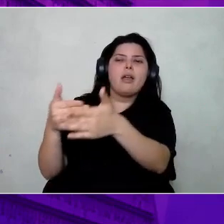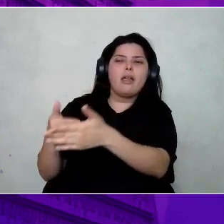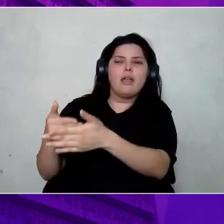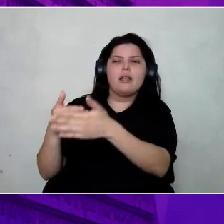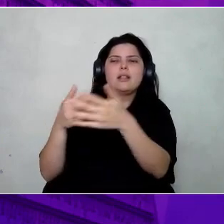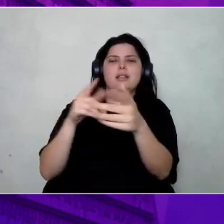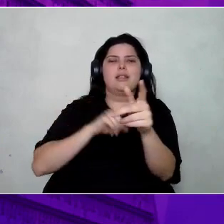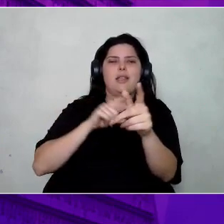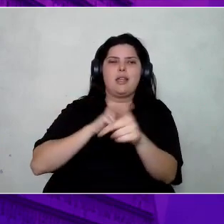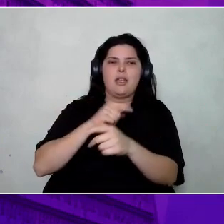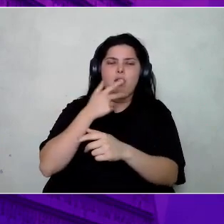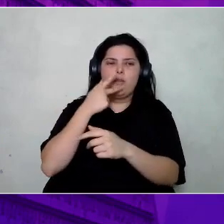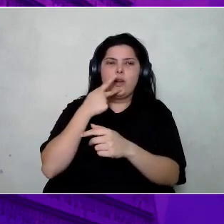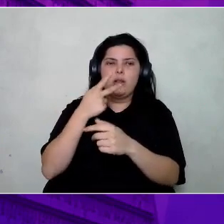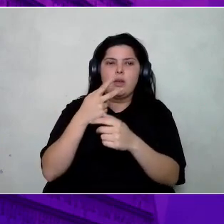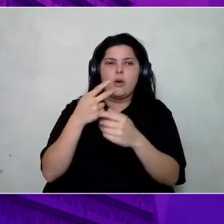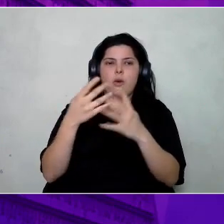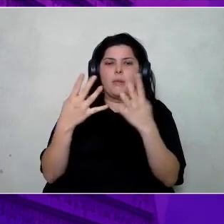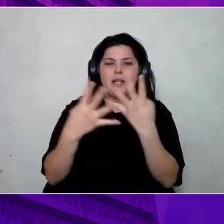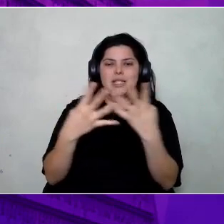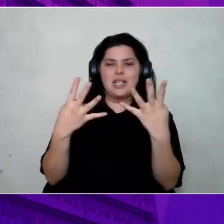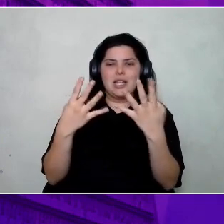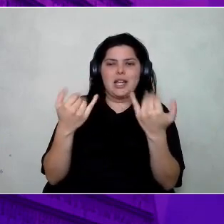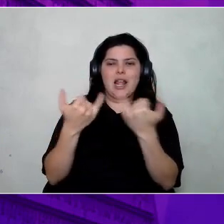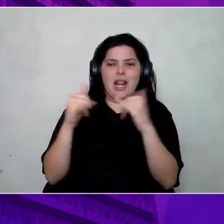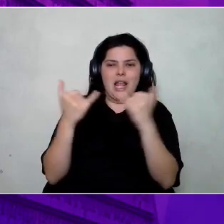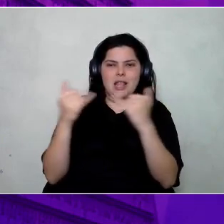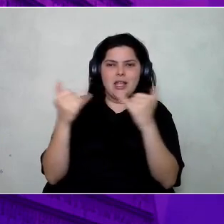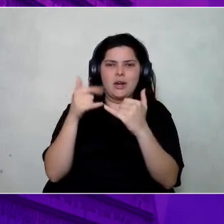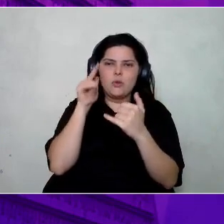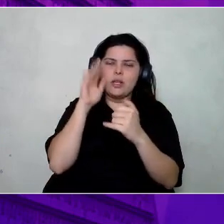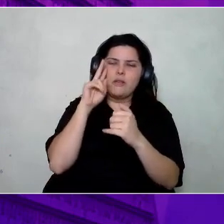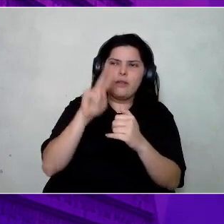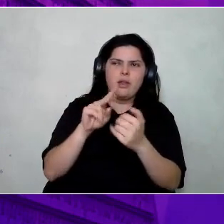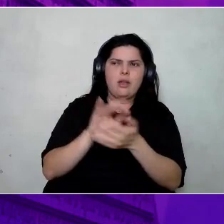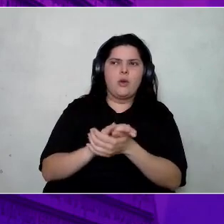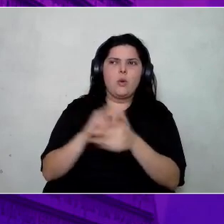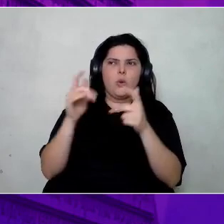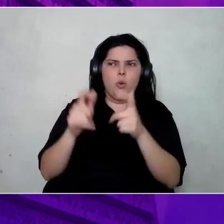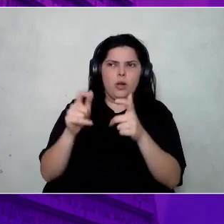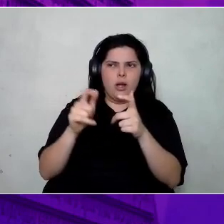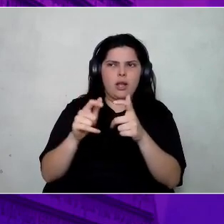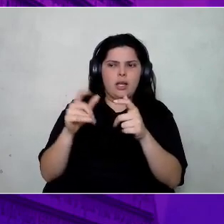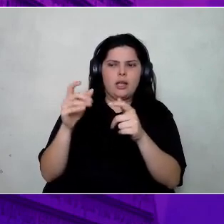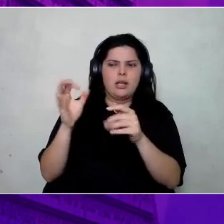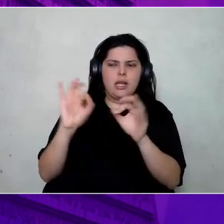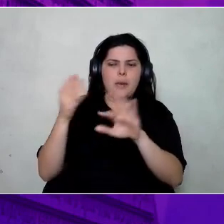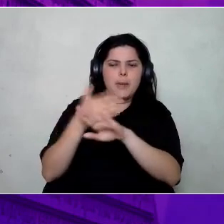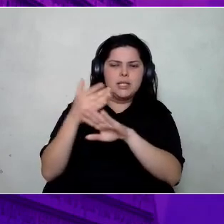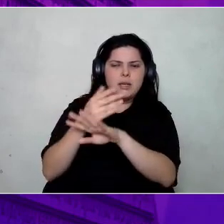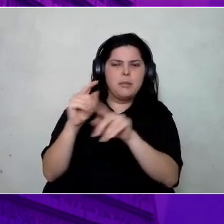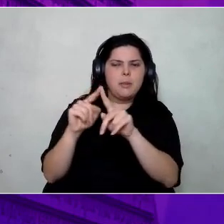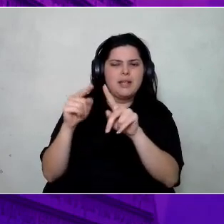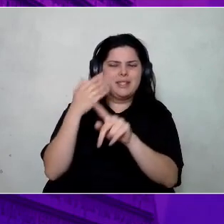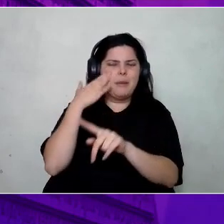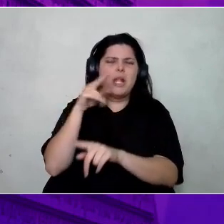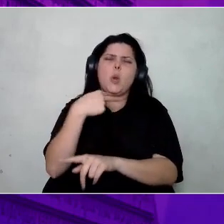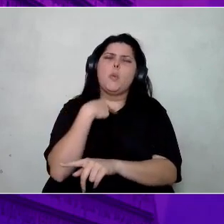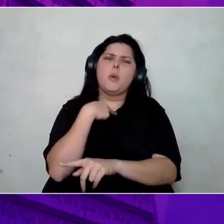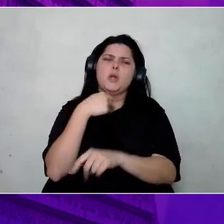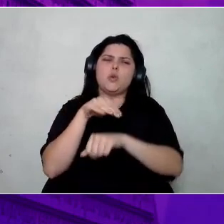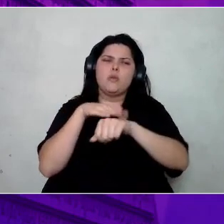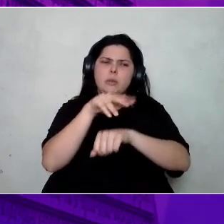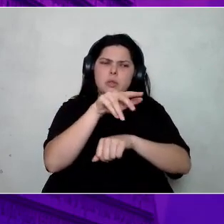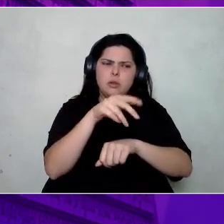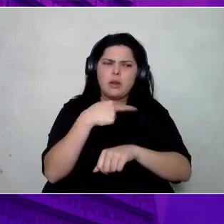elétrica invisível porque é aquele lugar que ninguém passa, né? Mas todo mundo, não, ali não pode. Ah, mas por que não pode? Não, aí conversa com aquele fulano ali, mexer nisso não